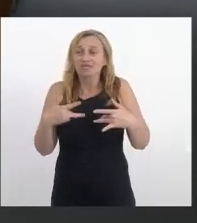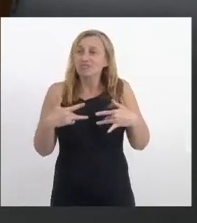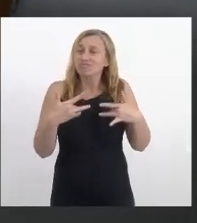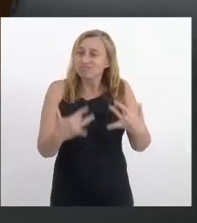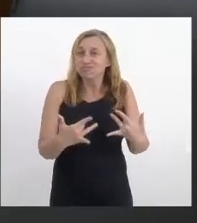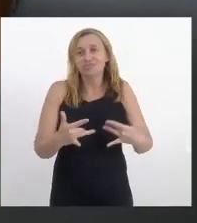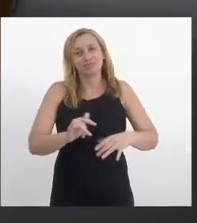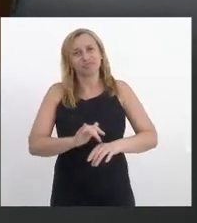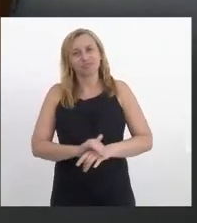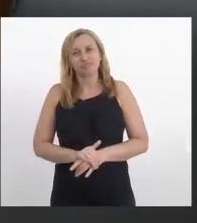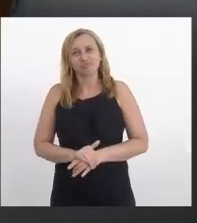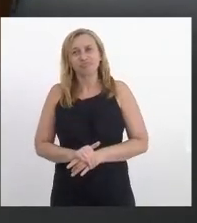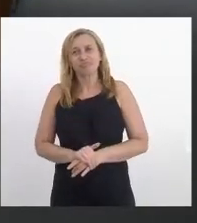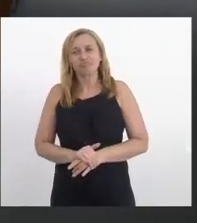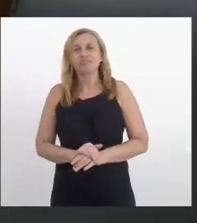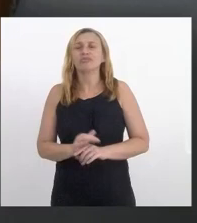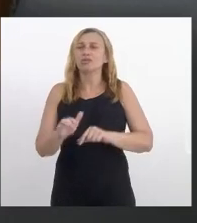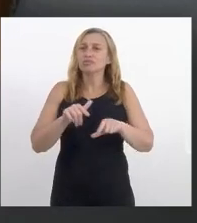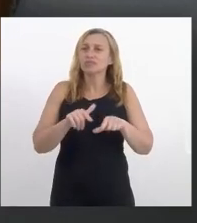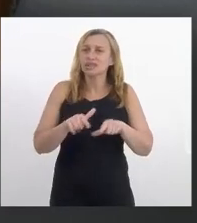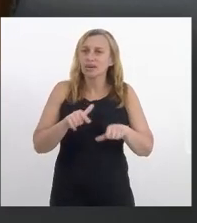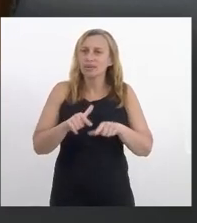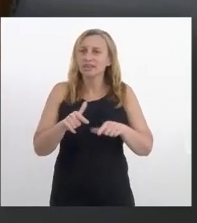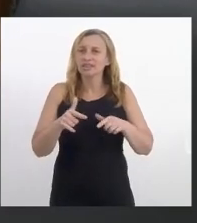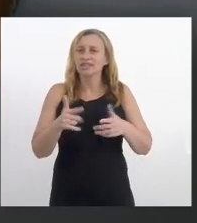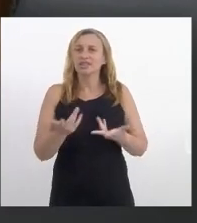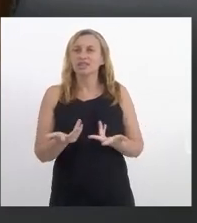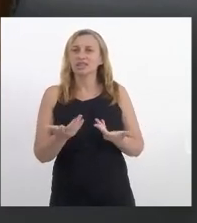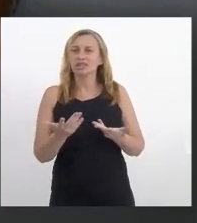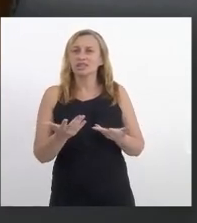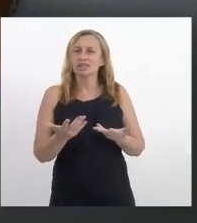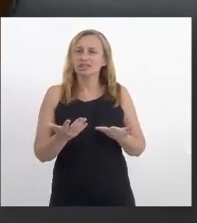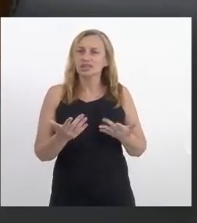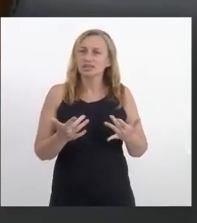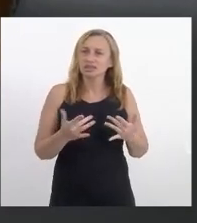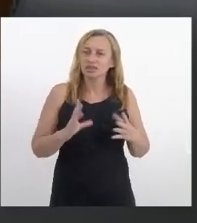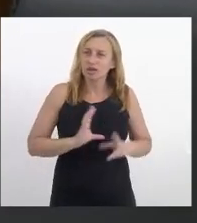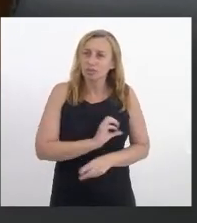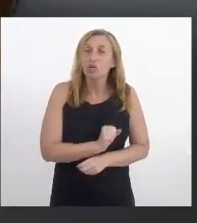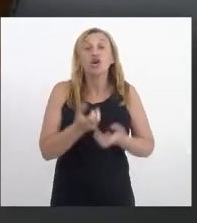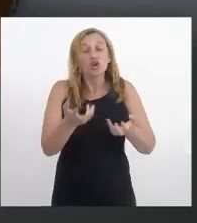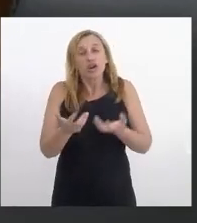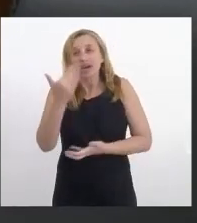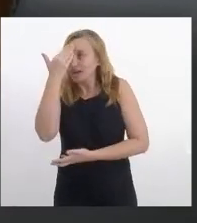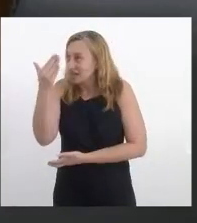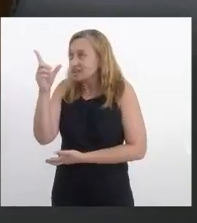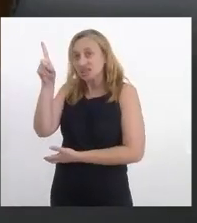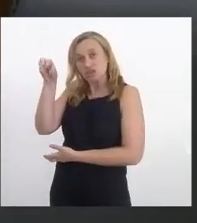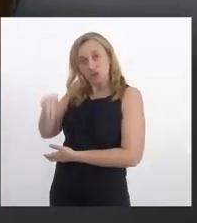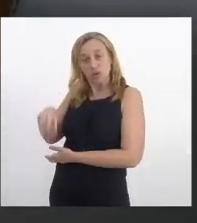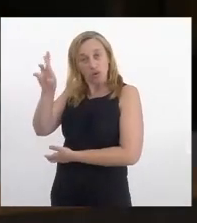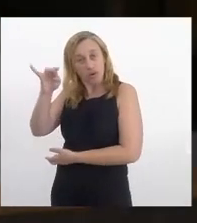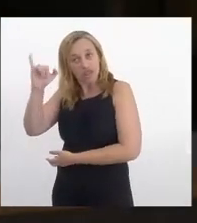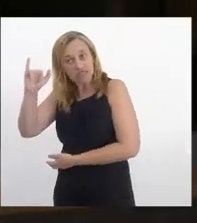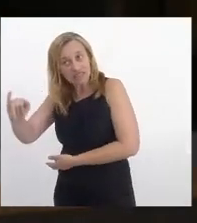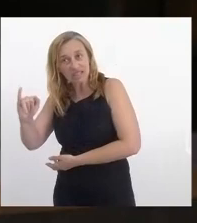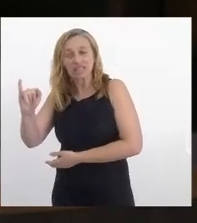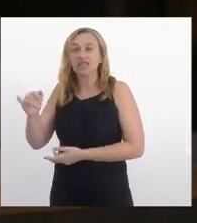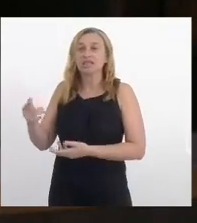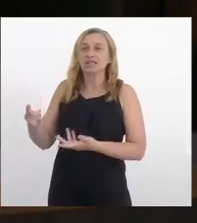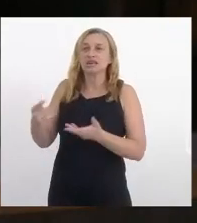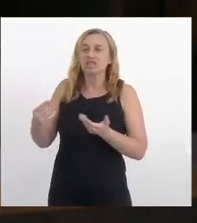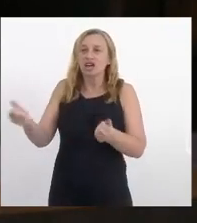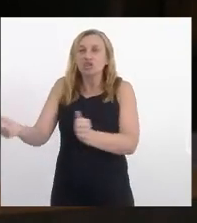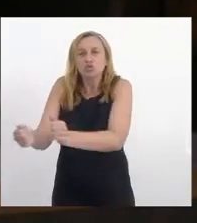acolhimento, aquela nossa função era uma função de fraternidade. E eu quero muito lhe agradecer, Dom Agani, por ter estado